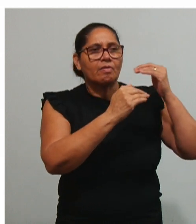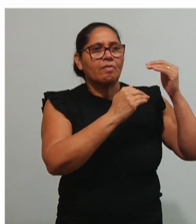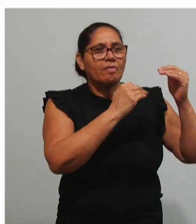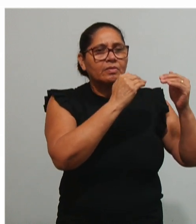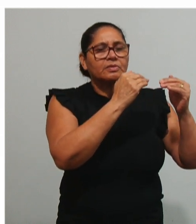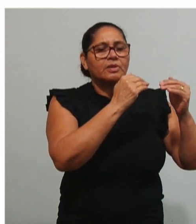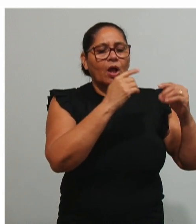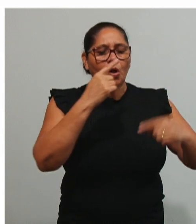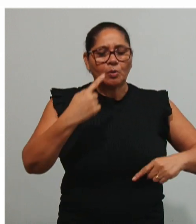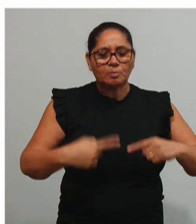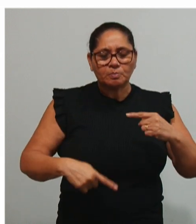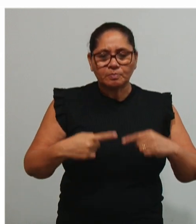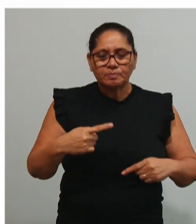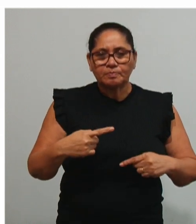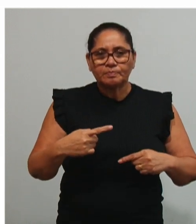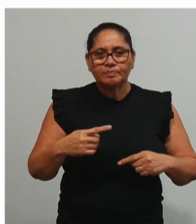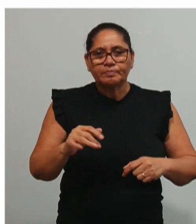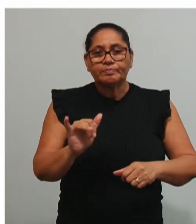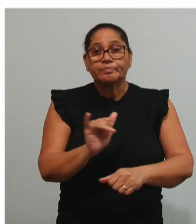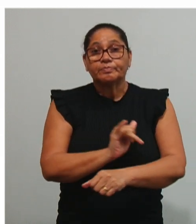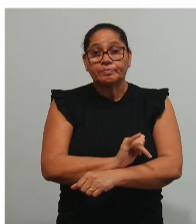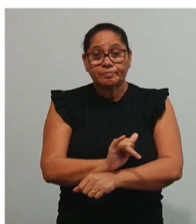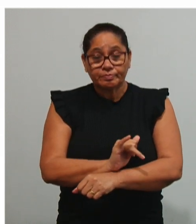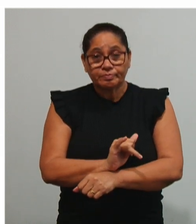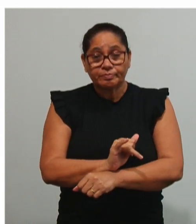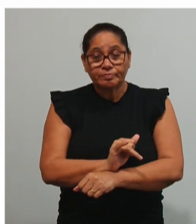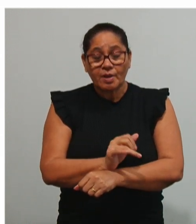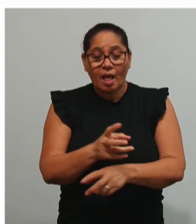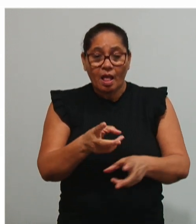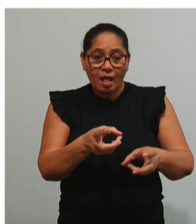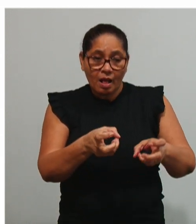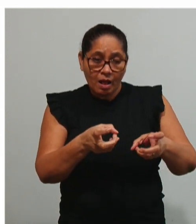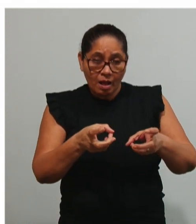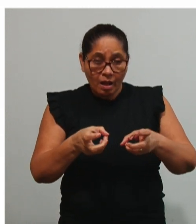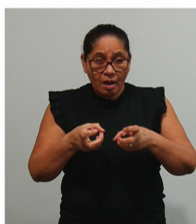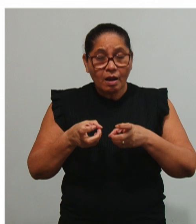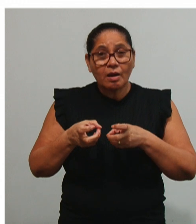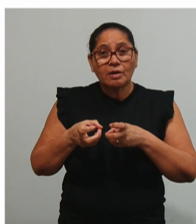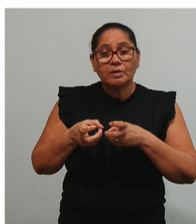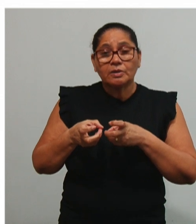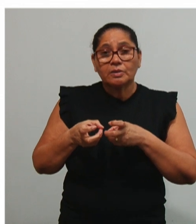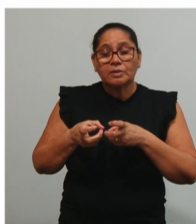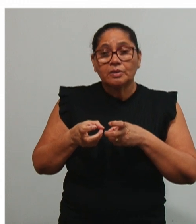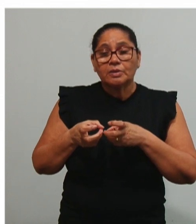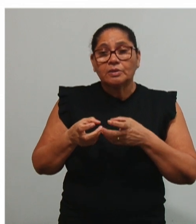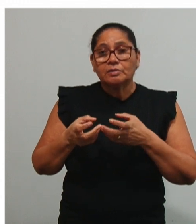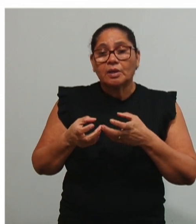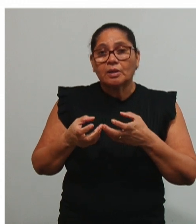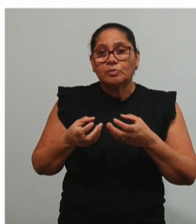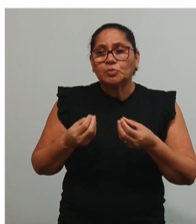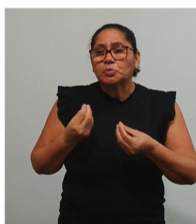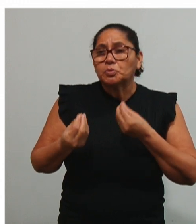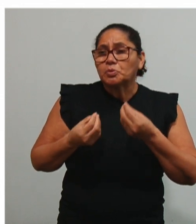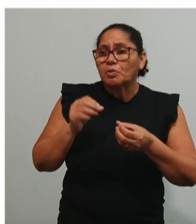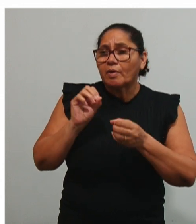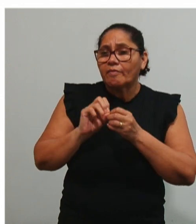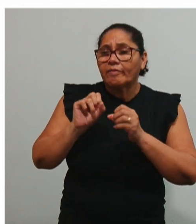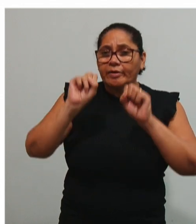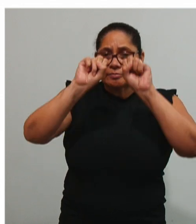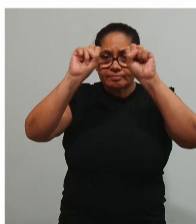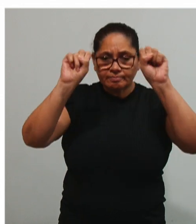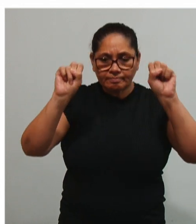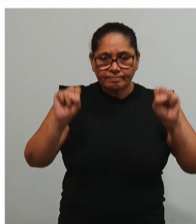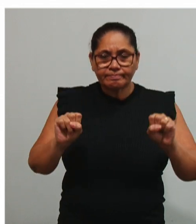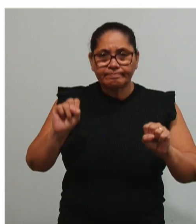seja, um produto da estratégia concebida, né? Na forma de um sistema integrado